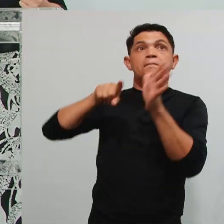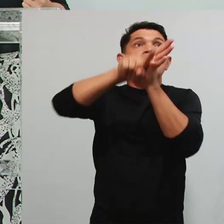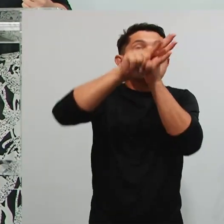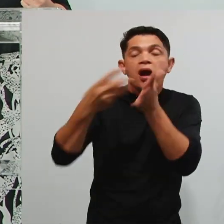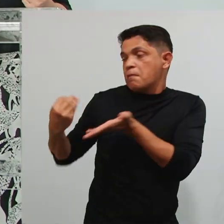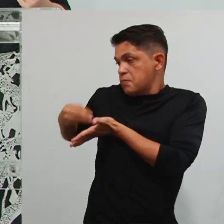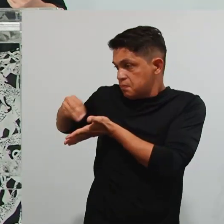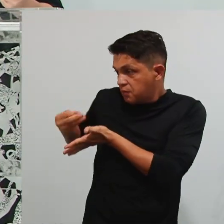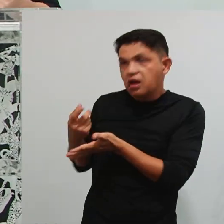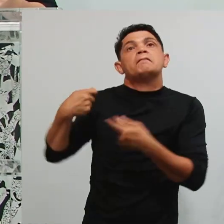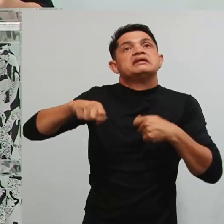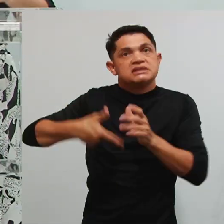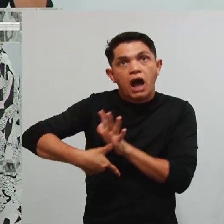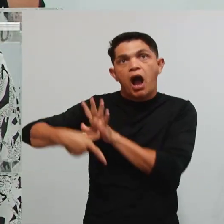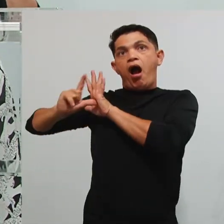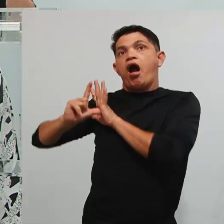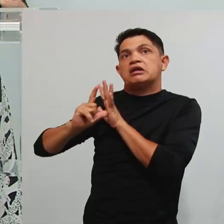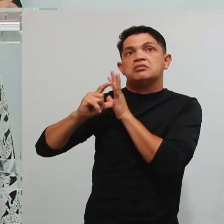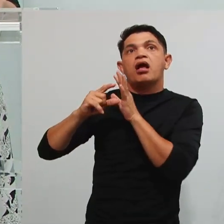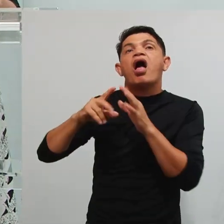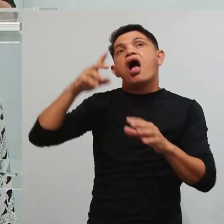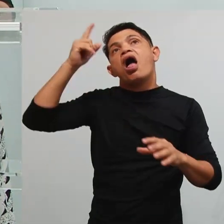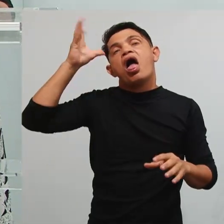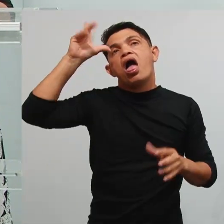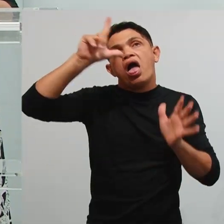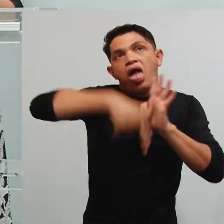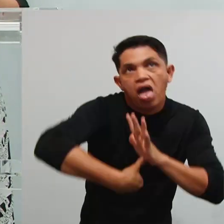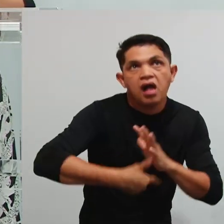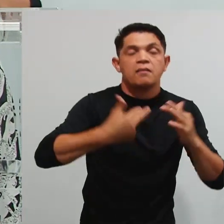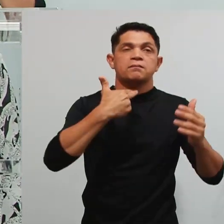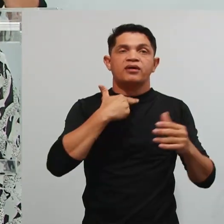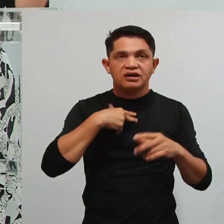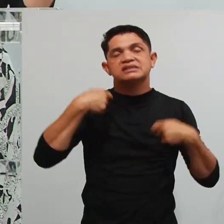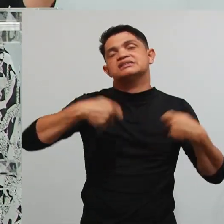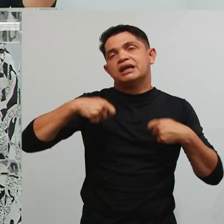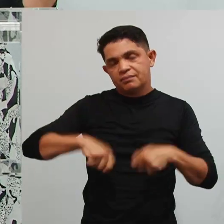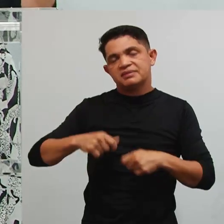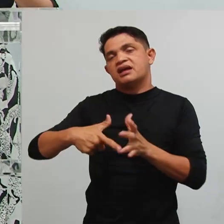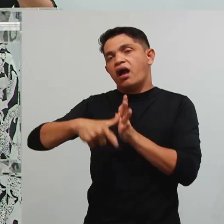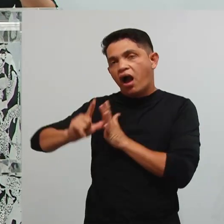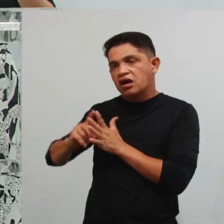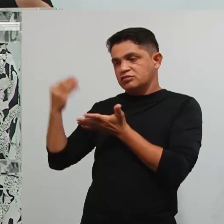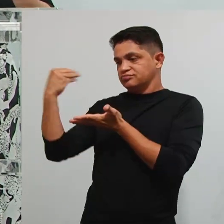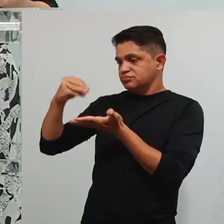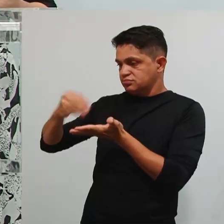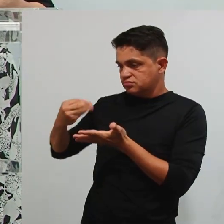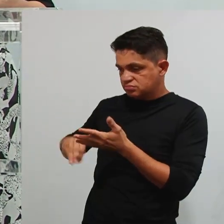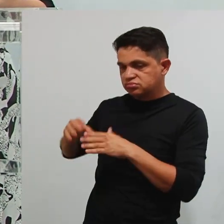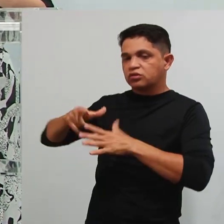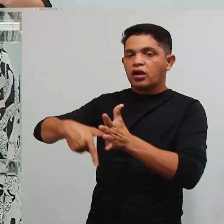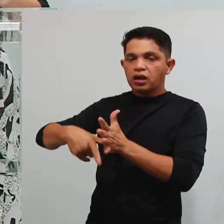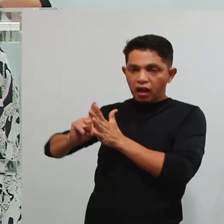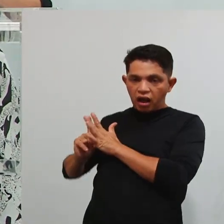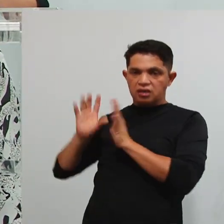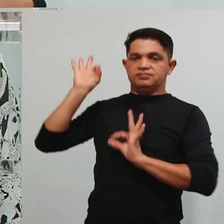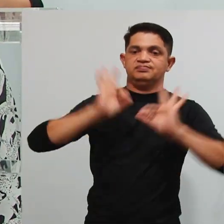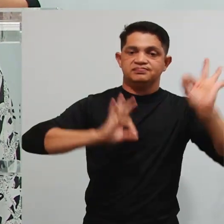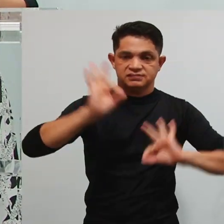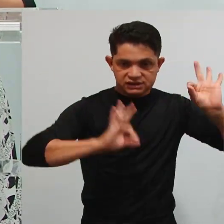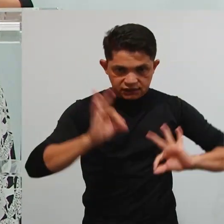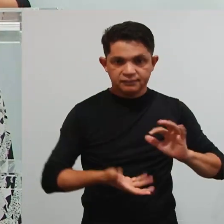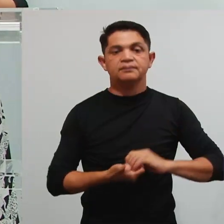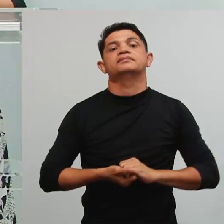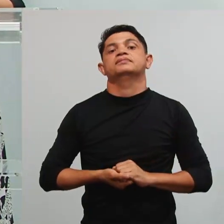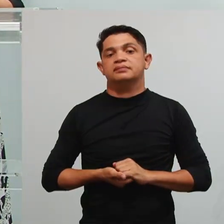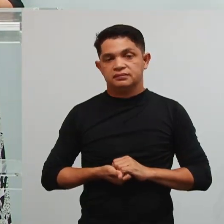o seguinte ponto. Aí pede para ele fazer a alteração. Então, assim, ela é sempre colocada